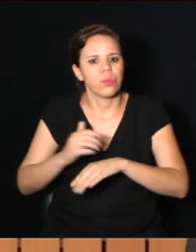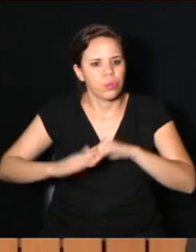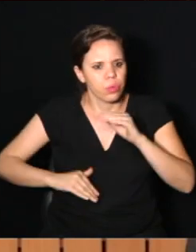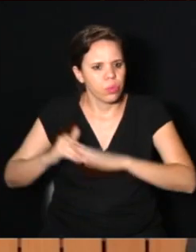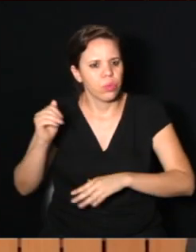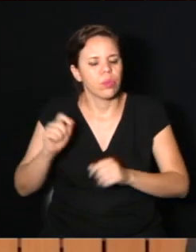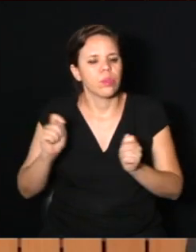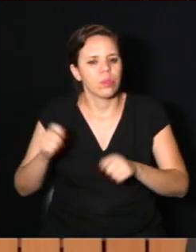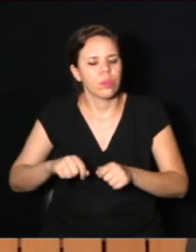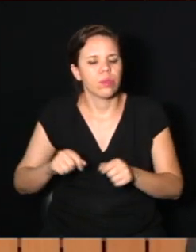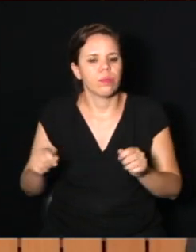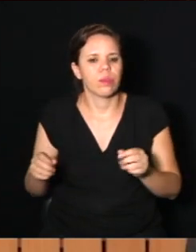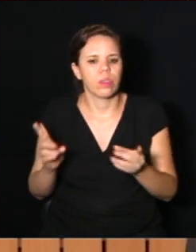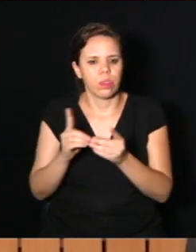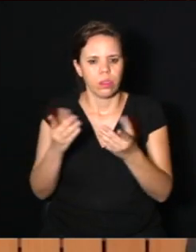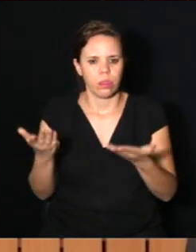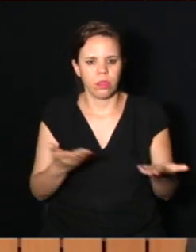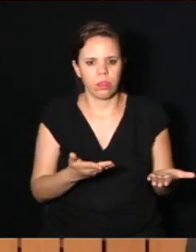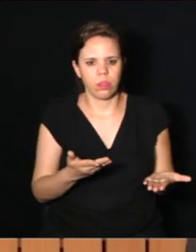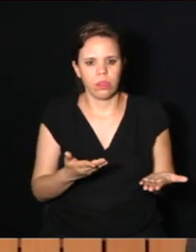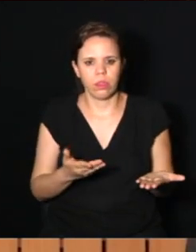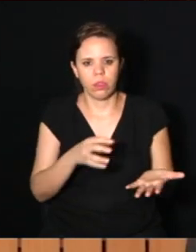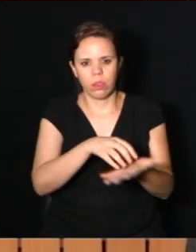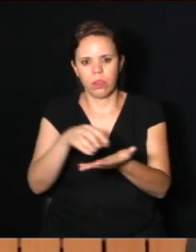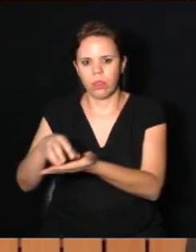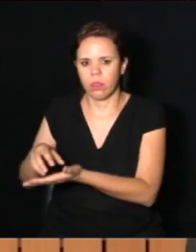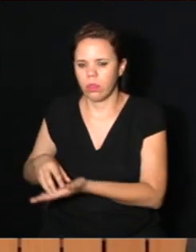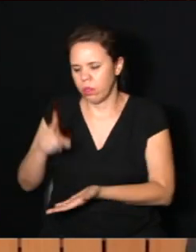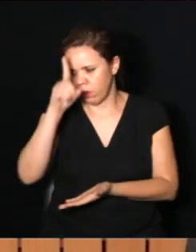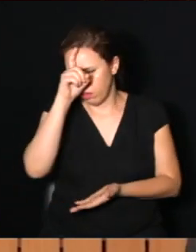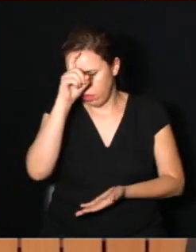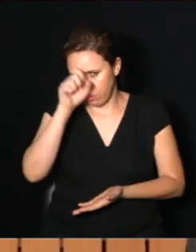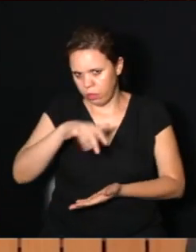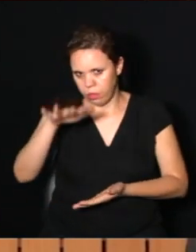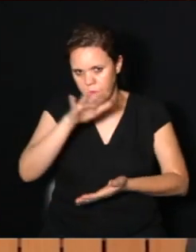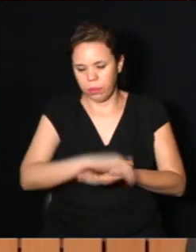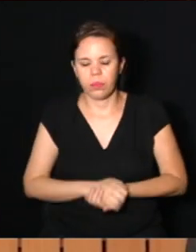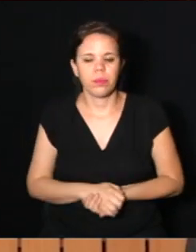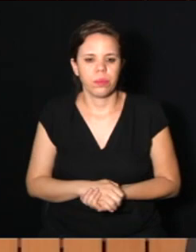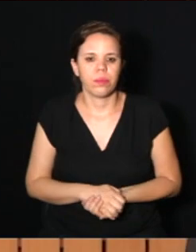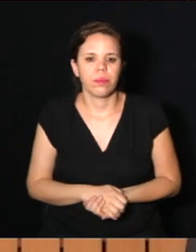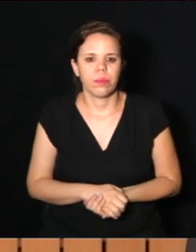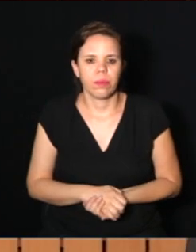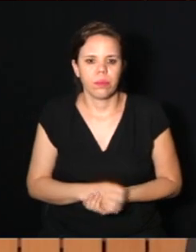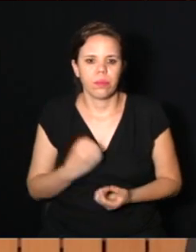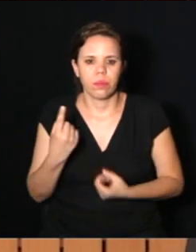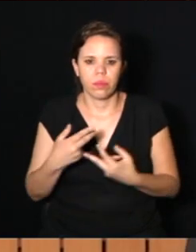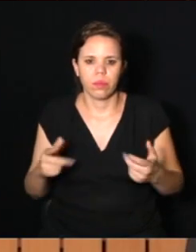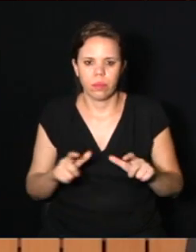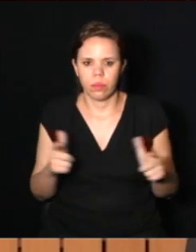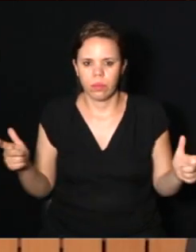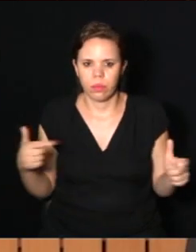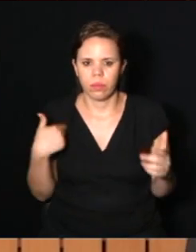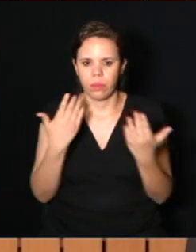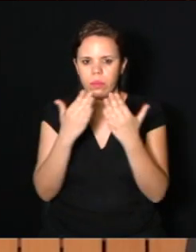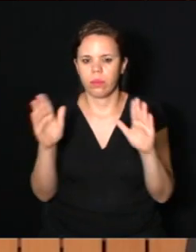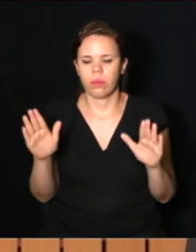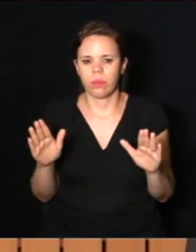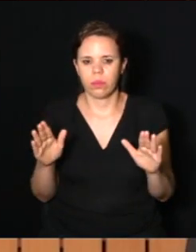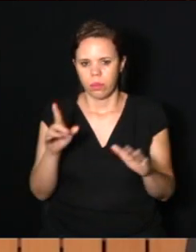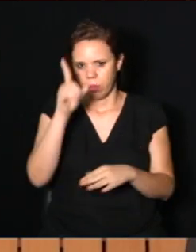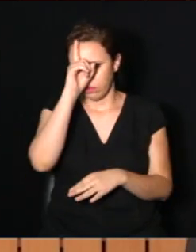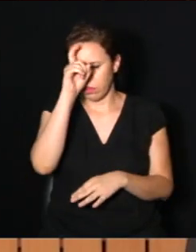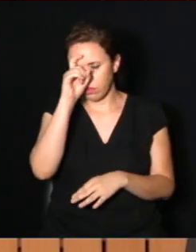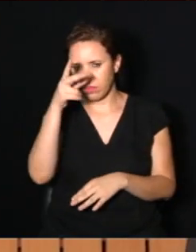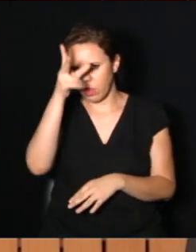condição para atendimento e acolhimento nas nossas unidades hospitalares, que, em geral, é uma das nossas maiores portas de entrada na rede pública.